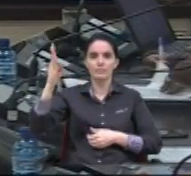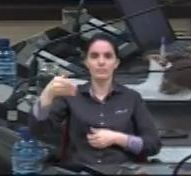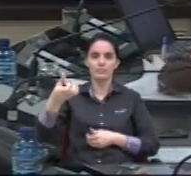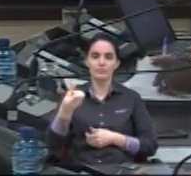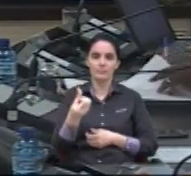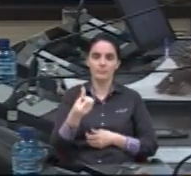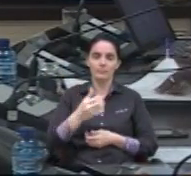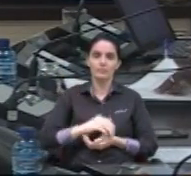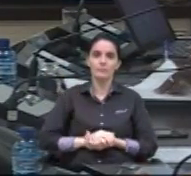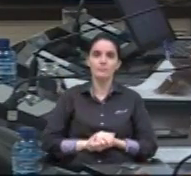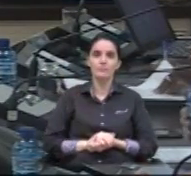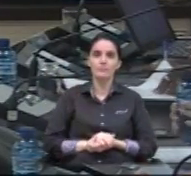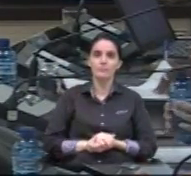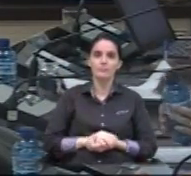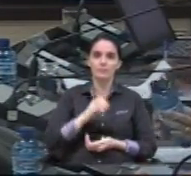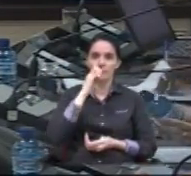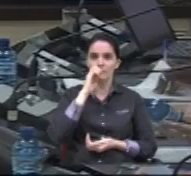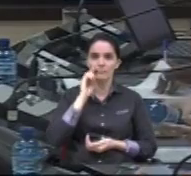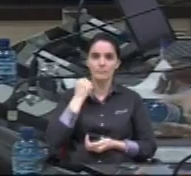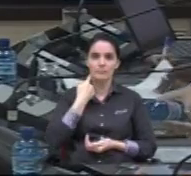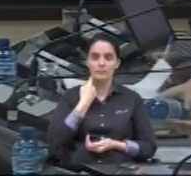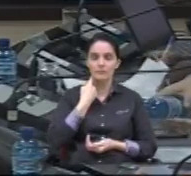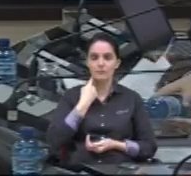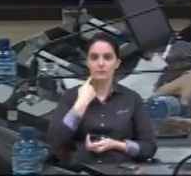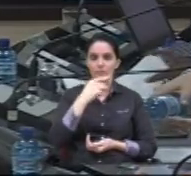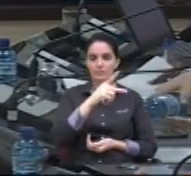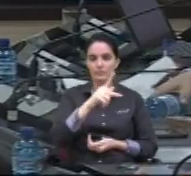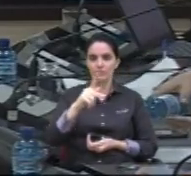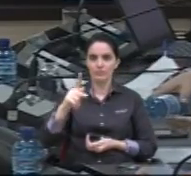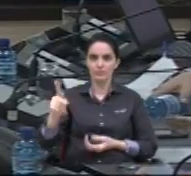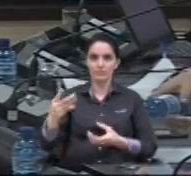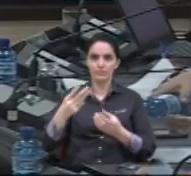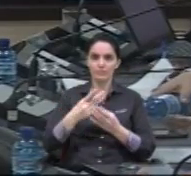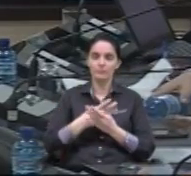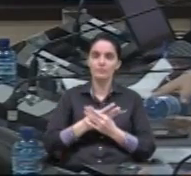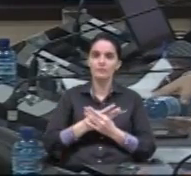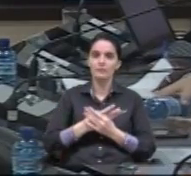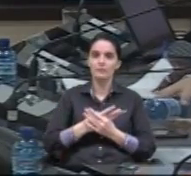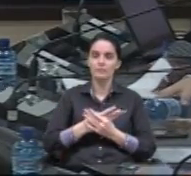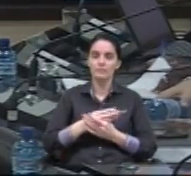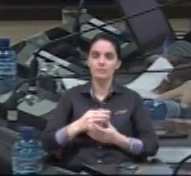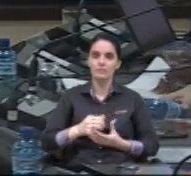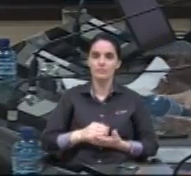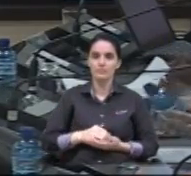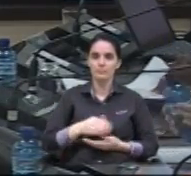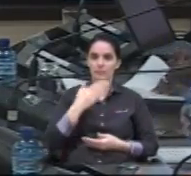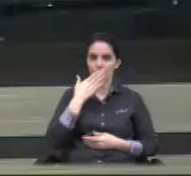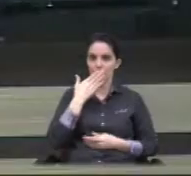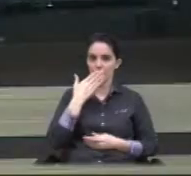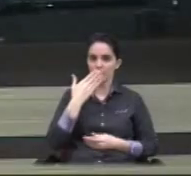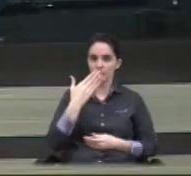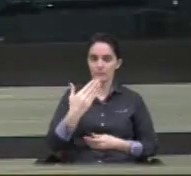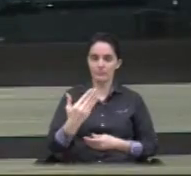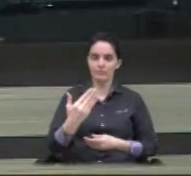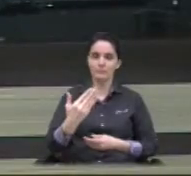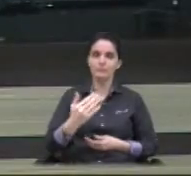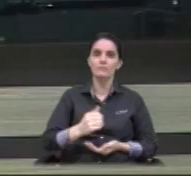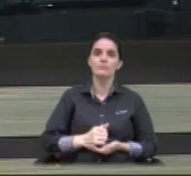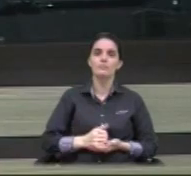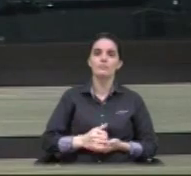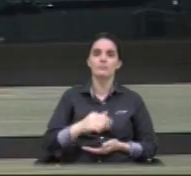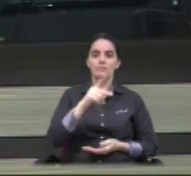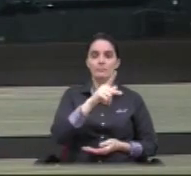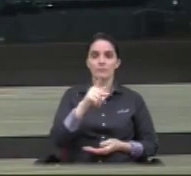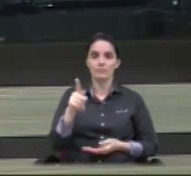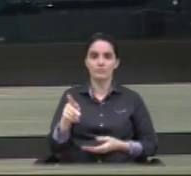254/2016. Excelentíssimo senhor Nilton César dos Santos, presidente da Câmara Municipal de Limeira. Senhor presidente, venho à ilustre presença de Vossa Excelência,